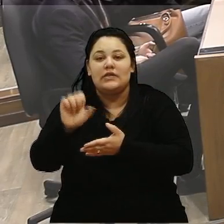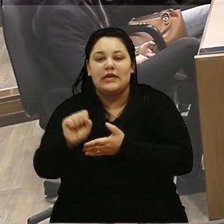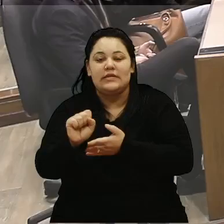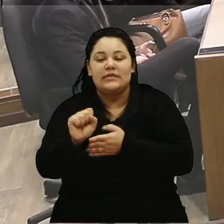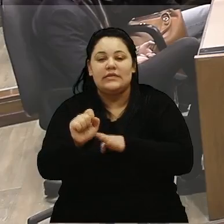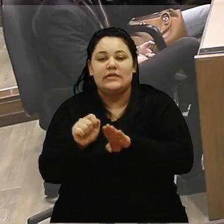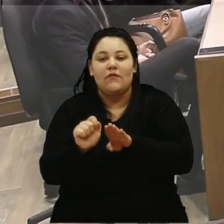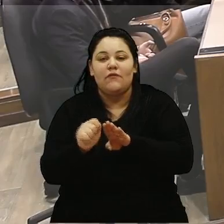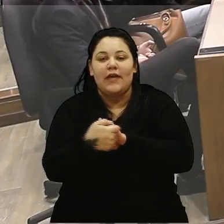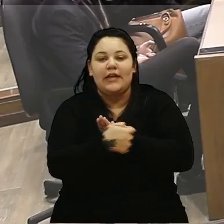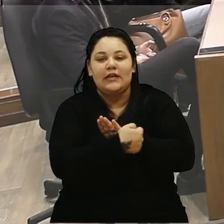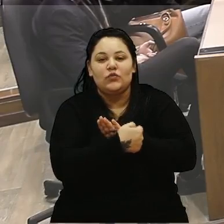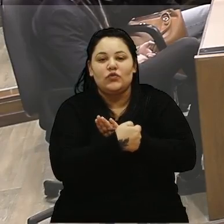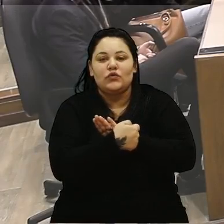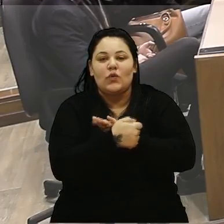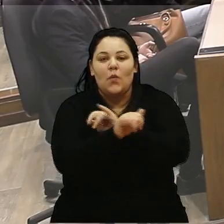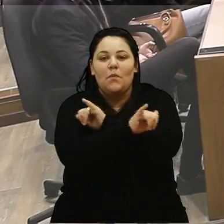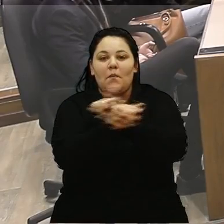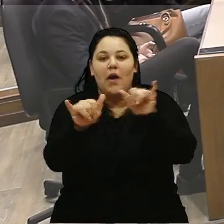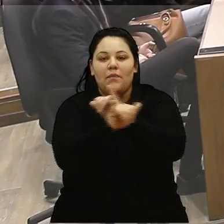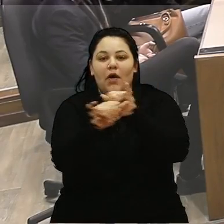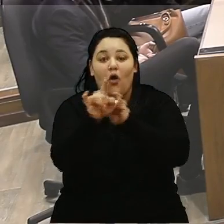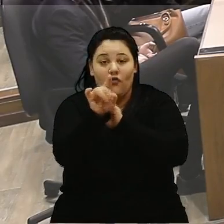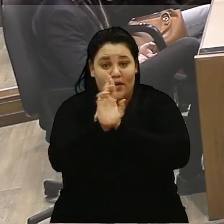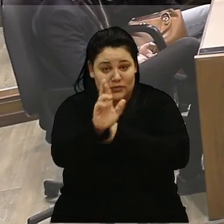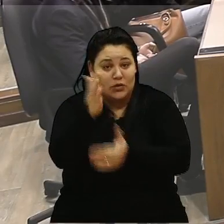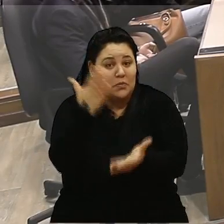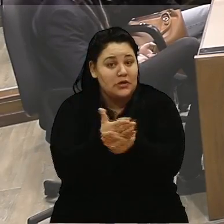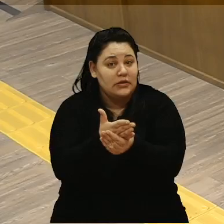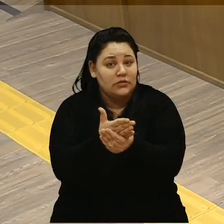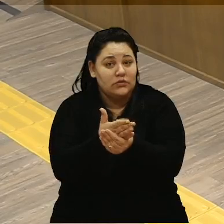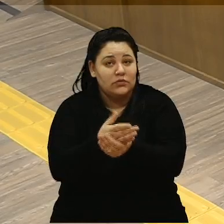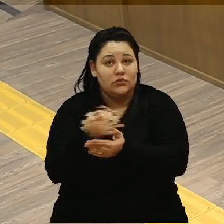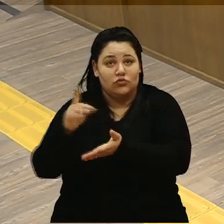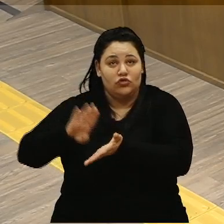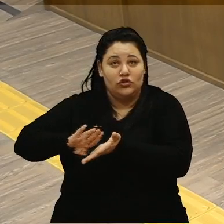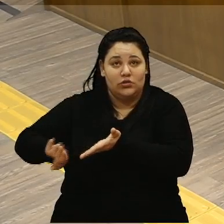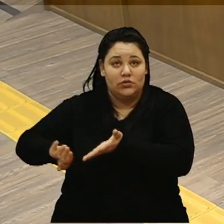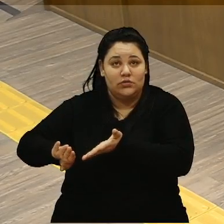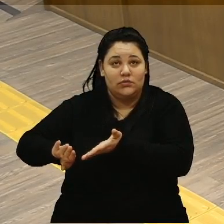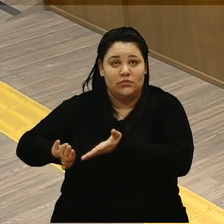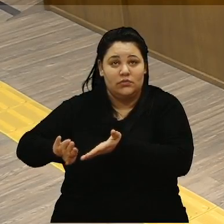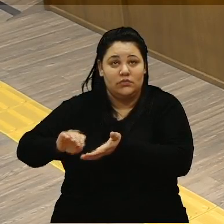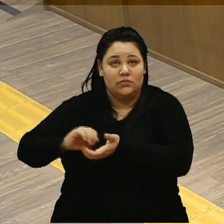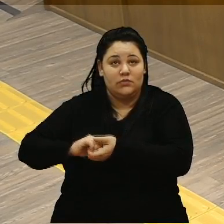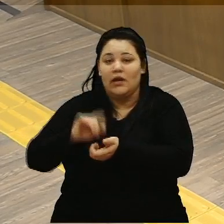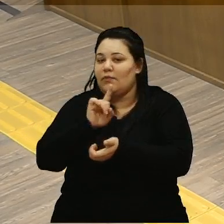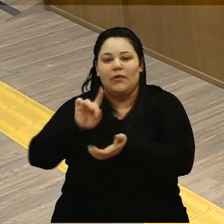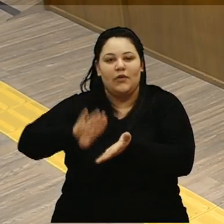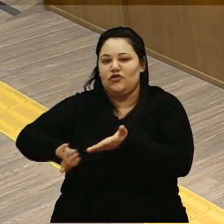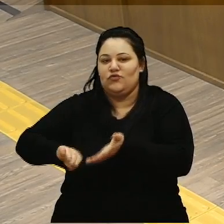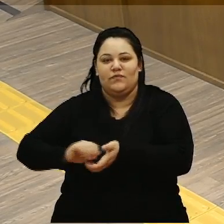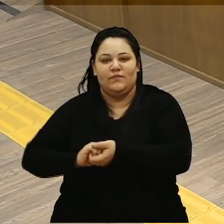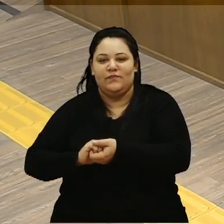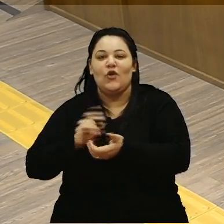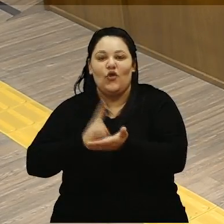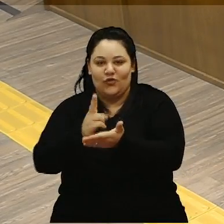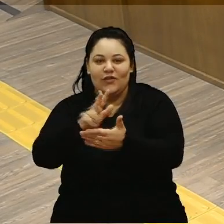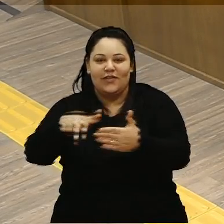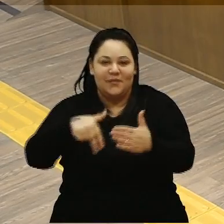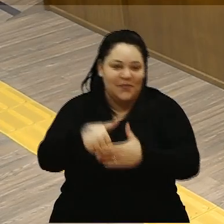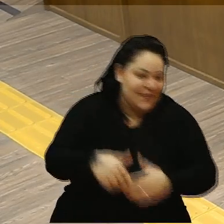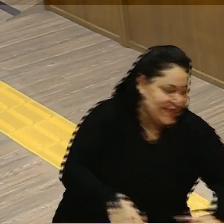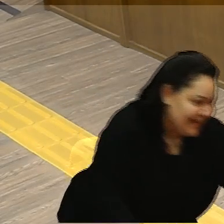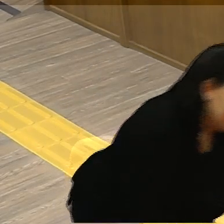news ambulantes". Ou responderá por isso. A senhora retira, vereadora Andressa? Não retiro. Pois não. Segue da